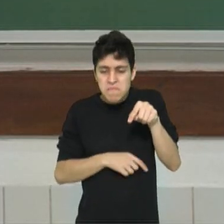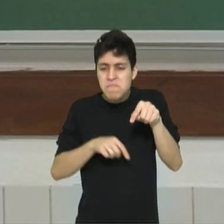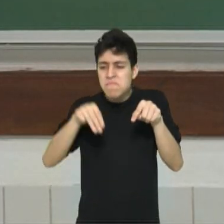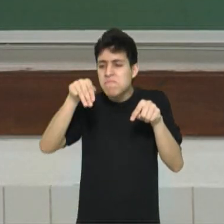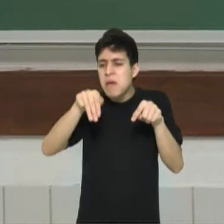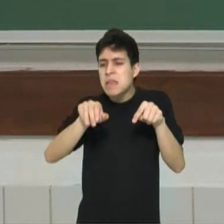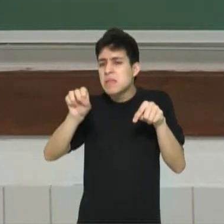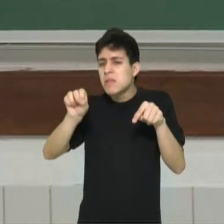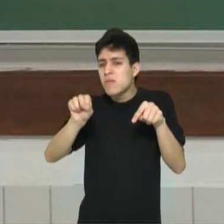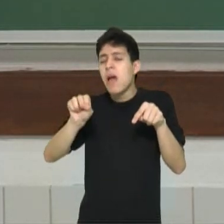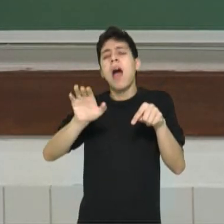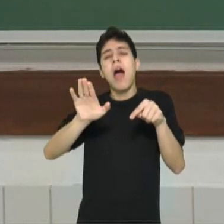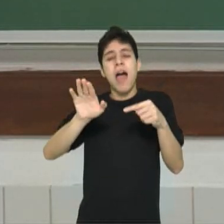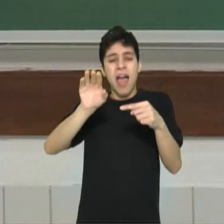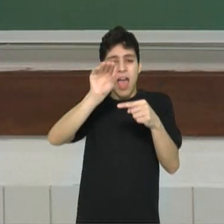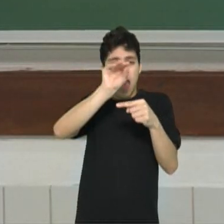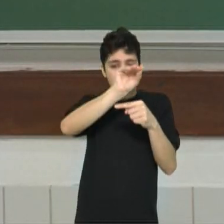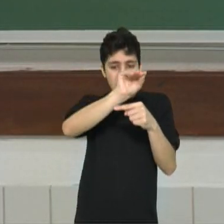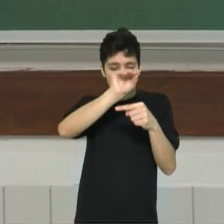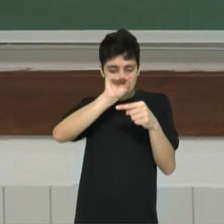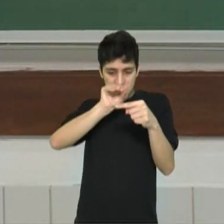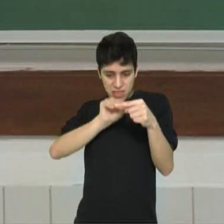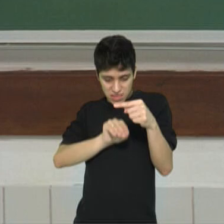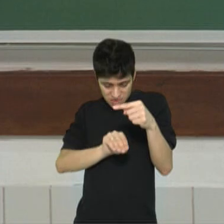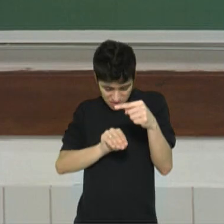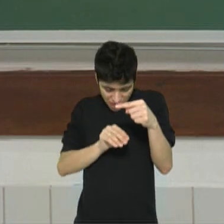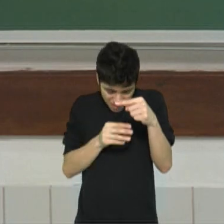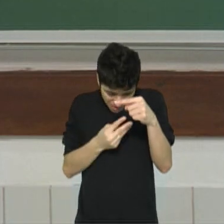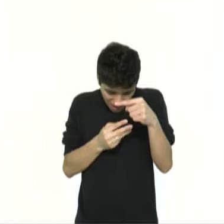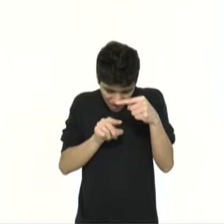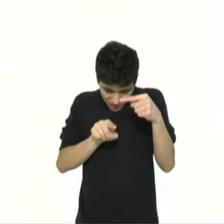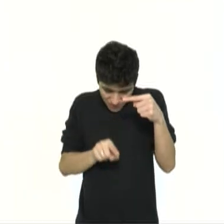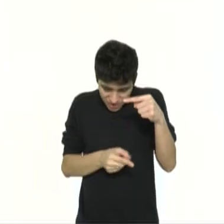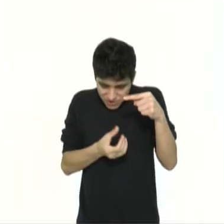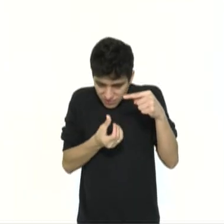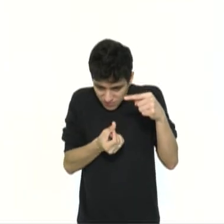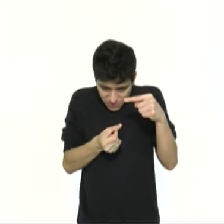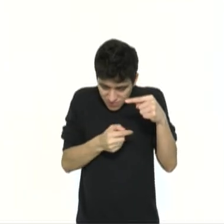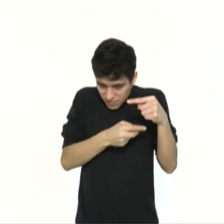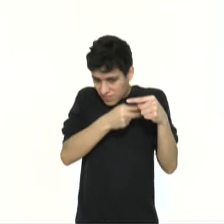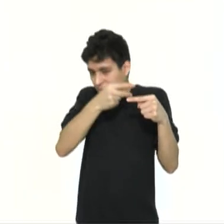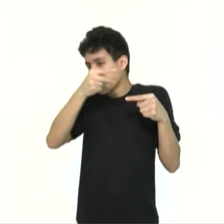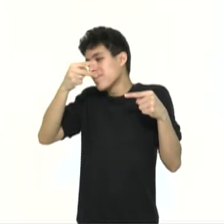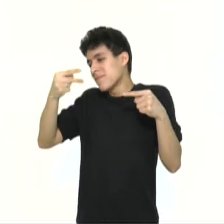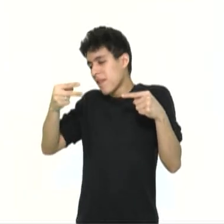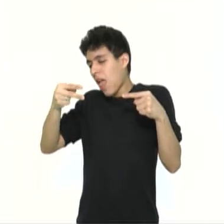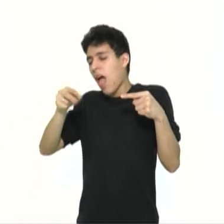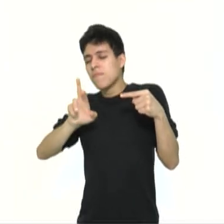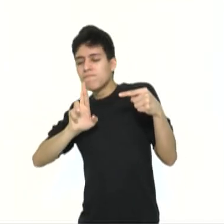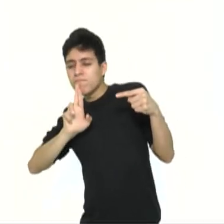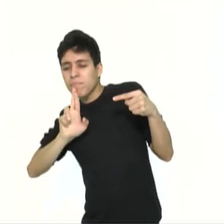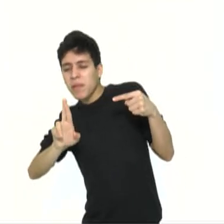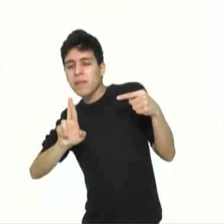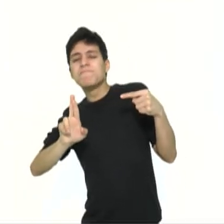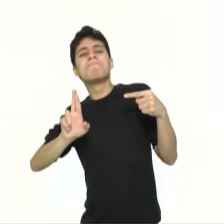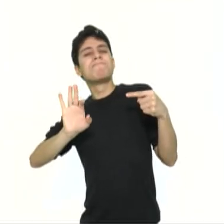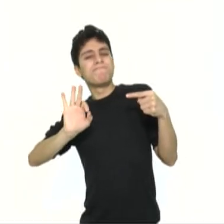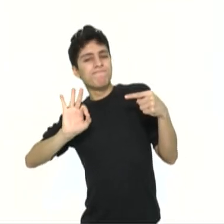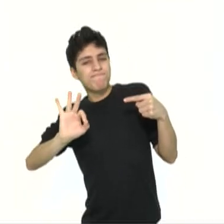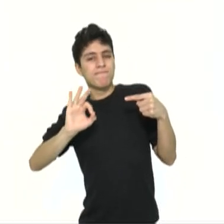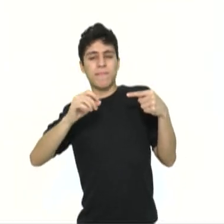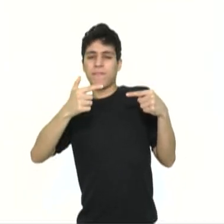segundo, dividiu por 3,6, tá? E aí dá um resultado de